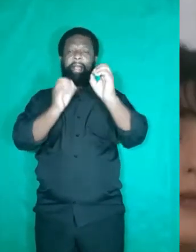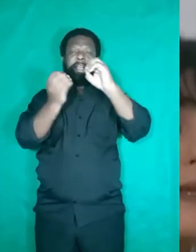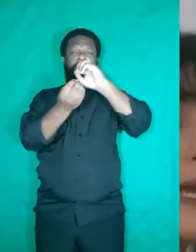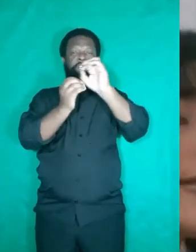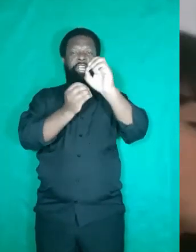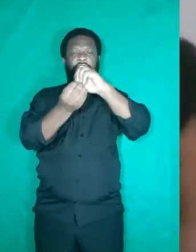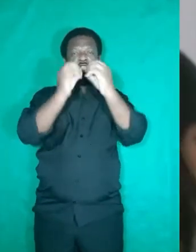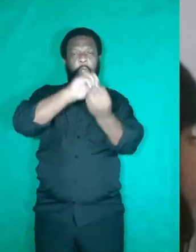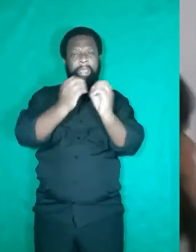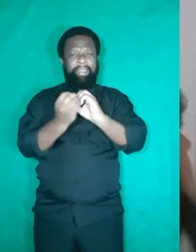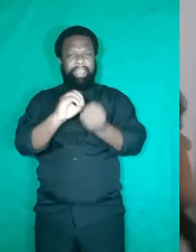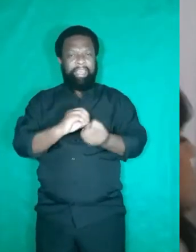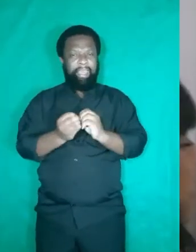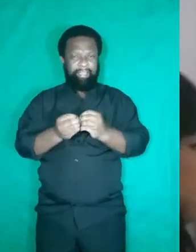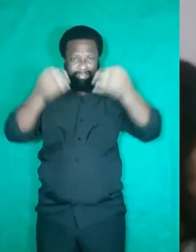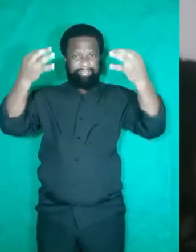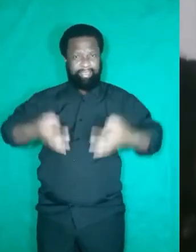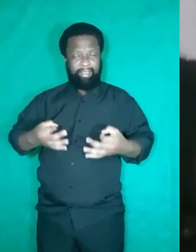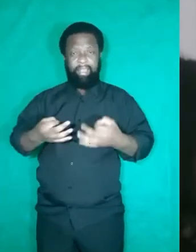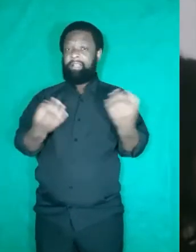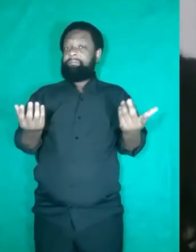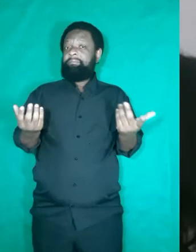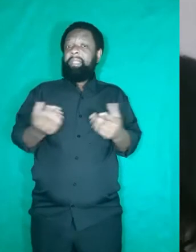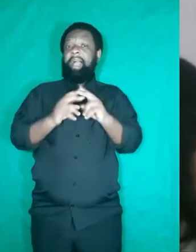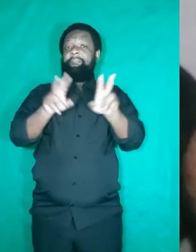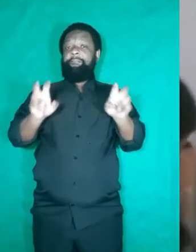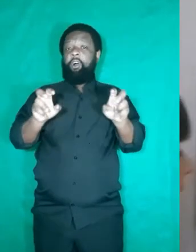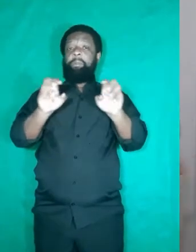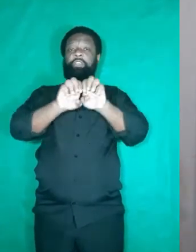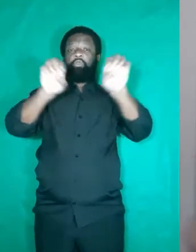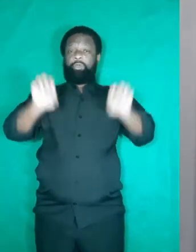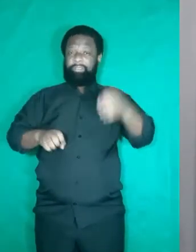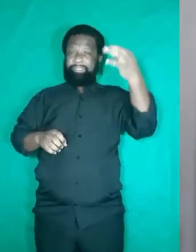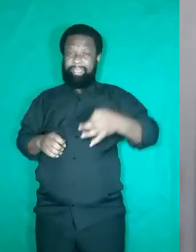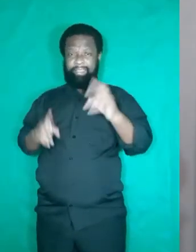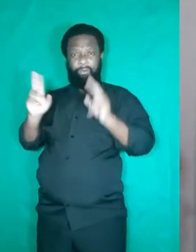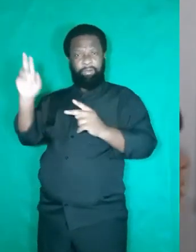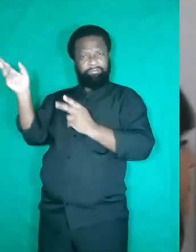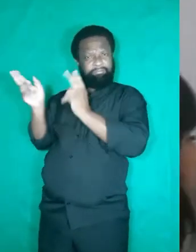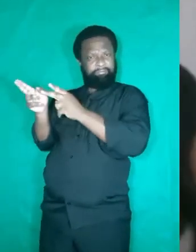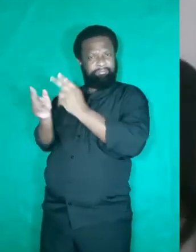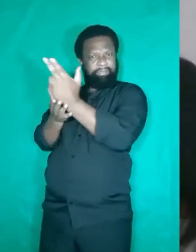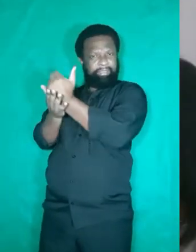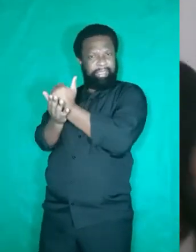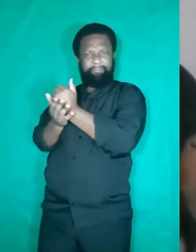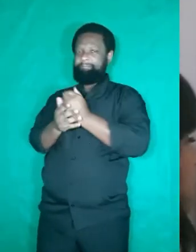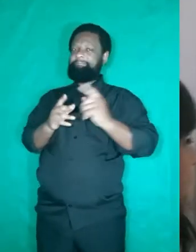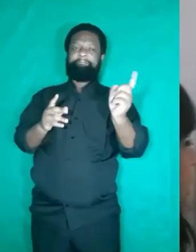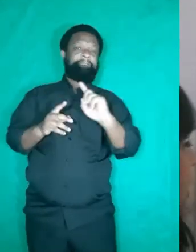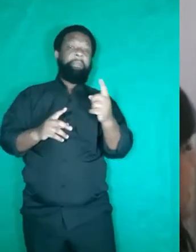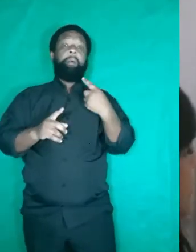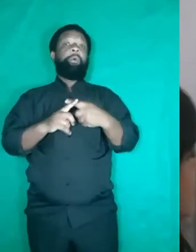a geometria dessa molécula, ou seja, a fórmula estrutural certa não seria essa. O que vai acontecer